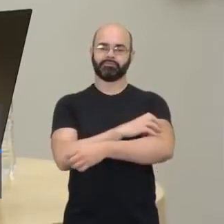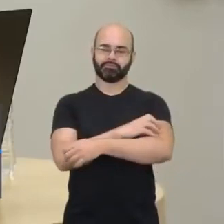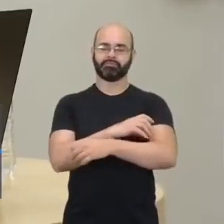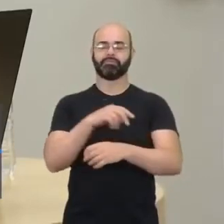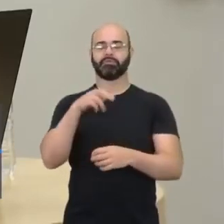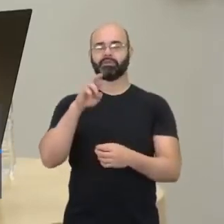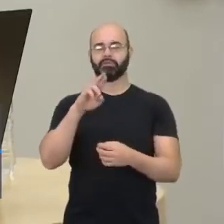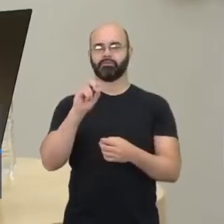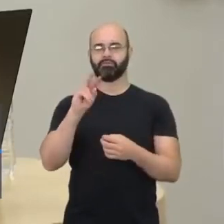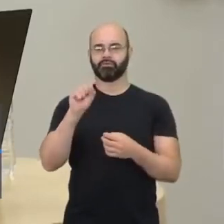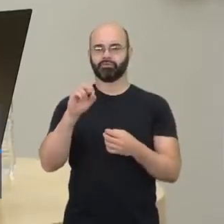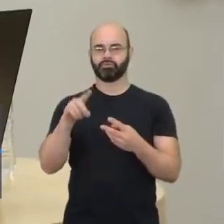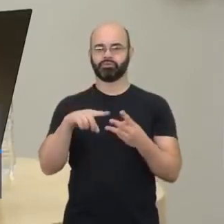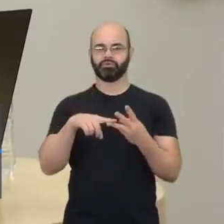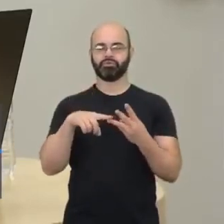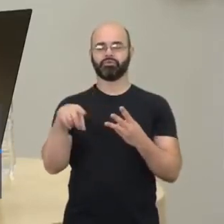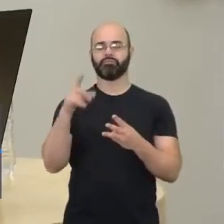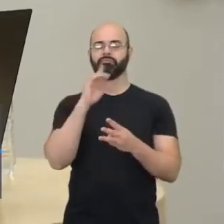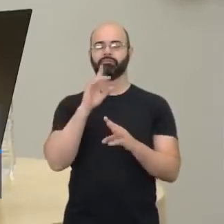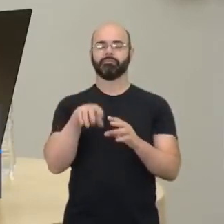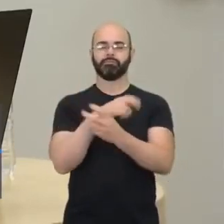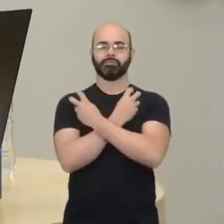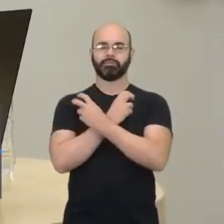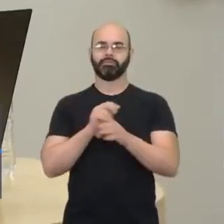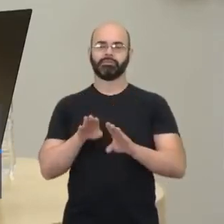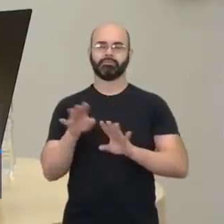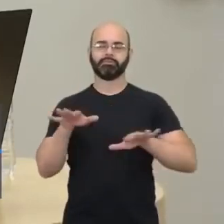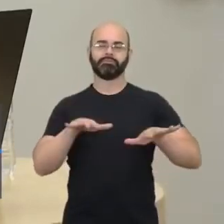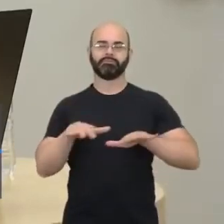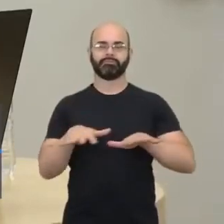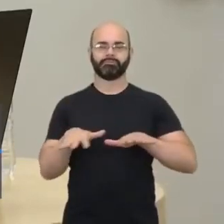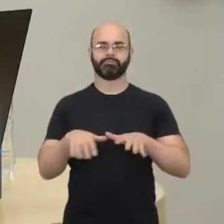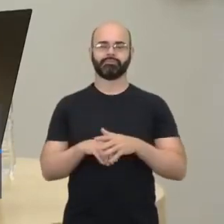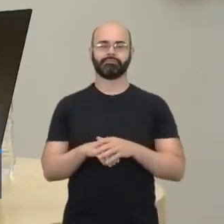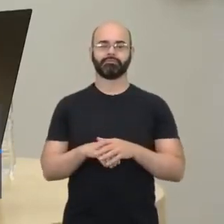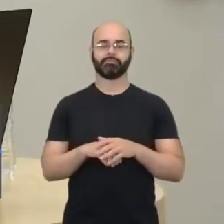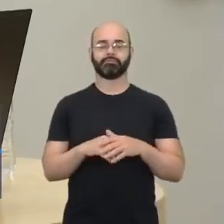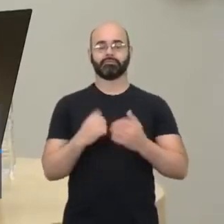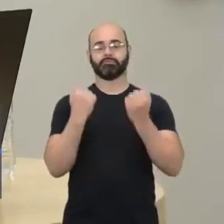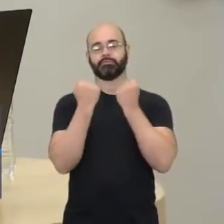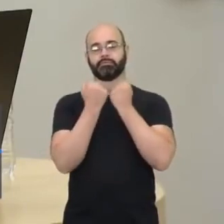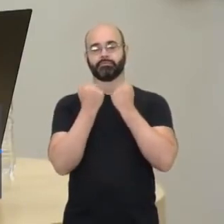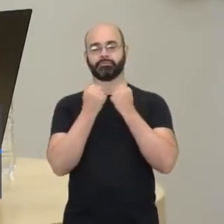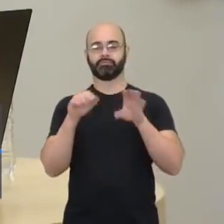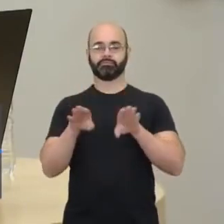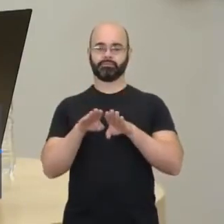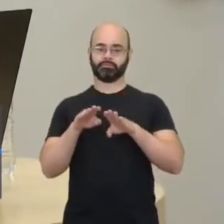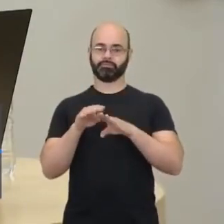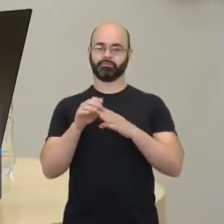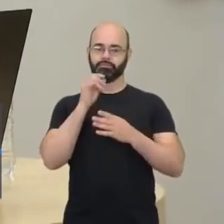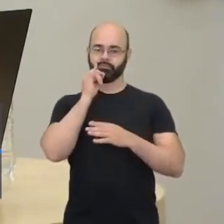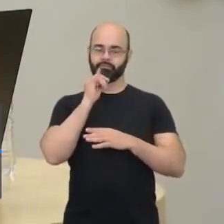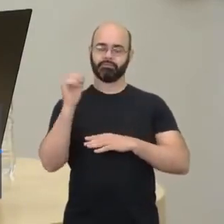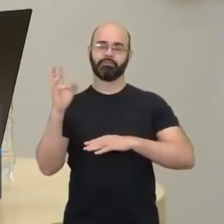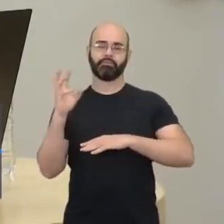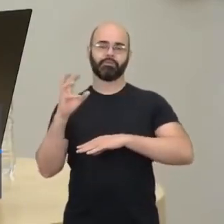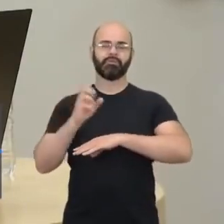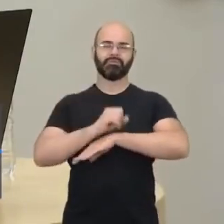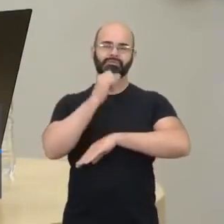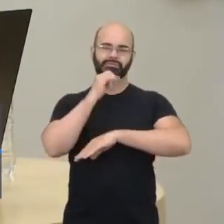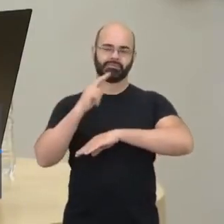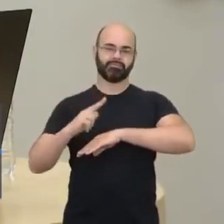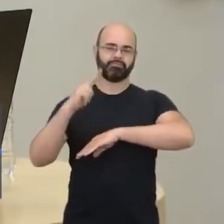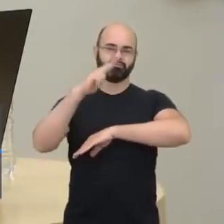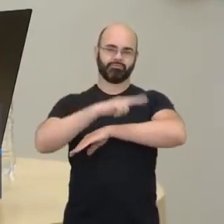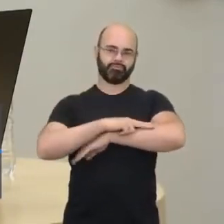e esquelético, para movimentação, e movimentação, defesa e captura da presa, olha só. E tem o